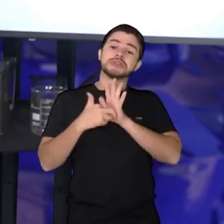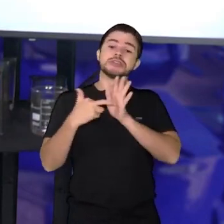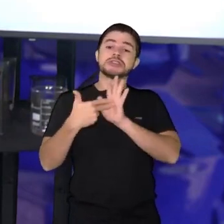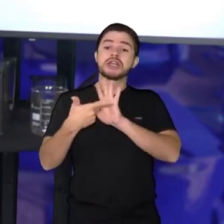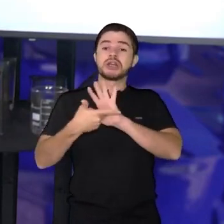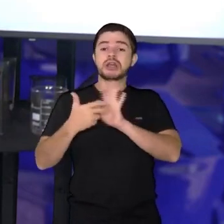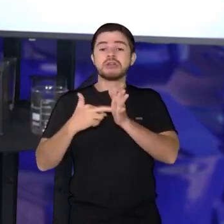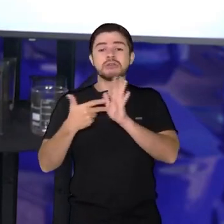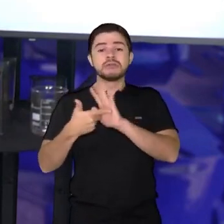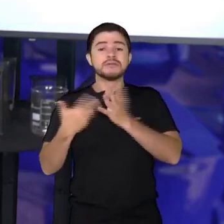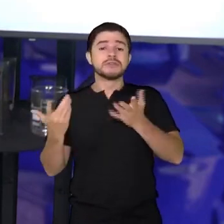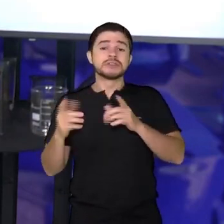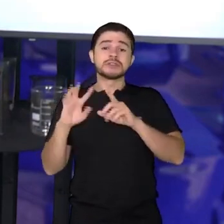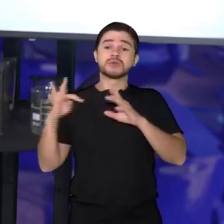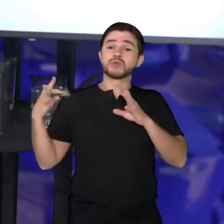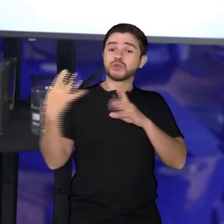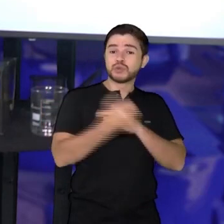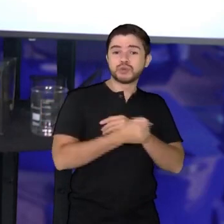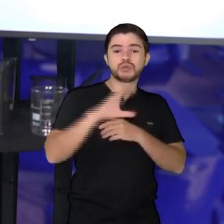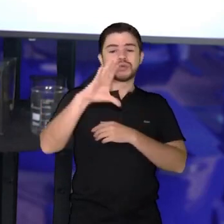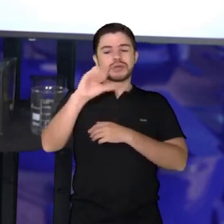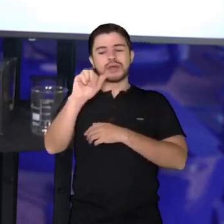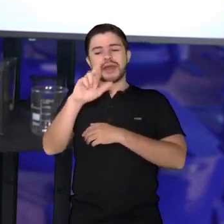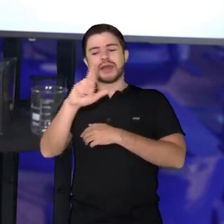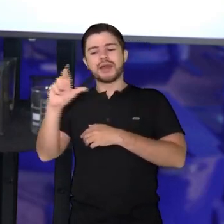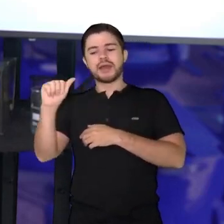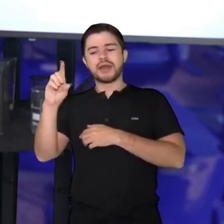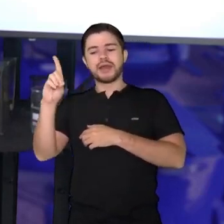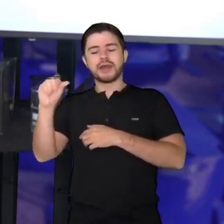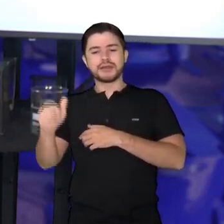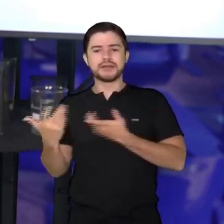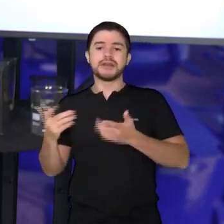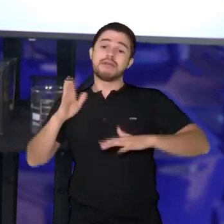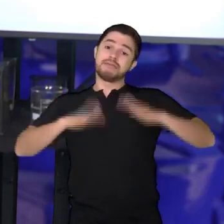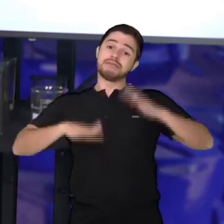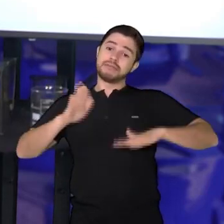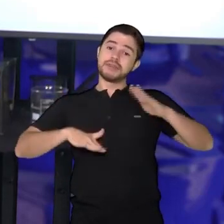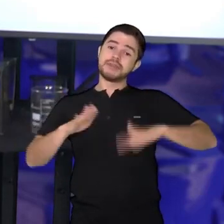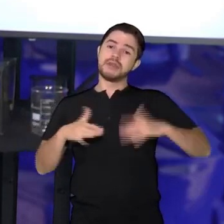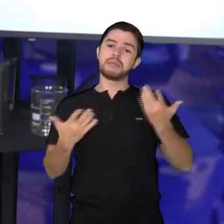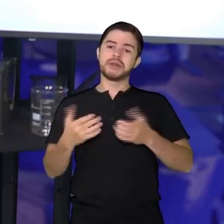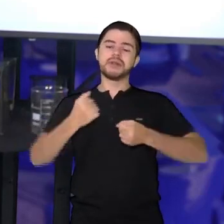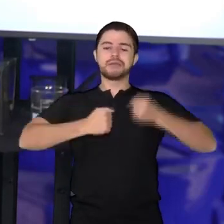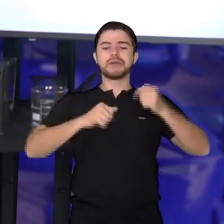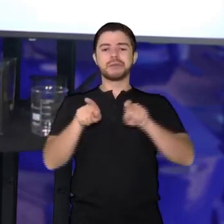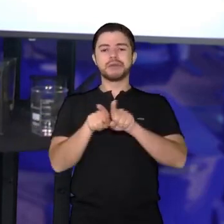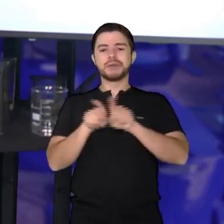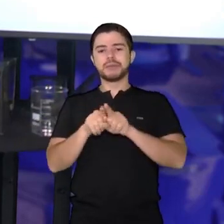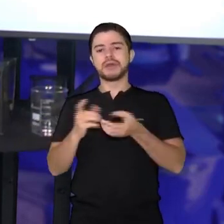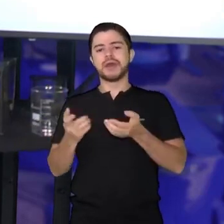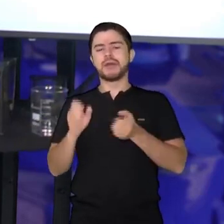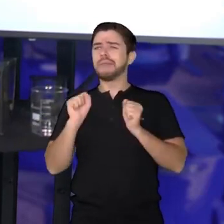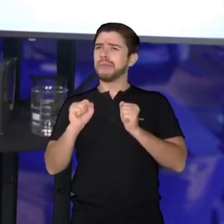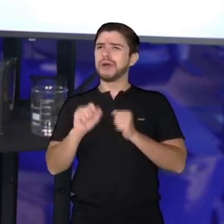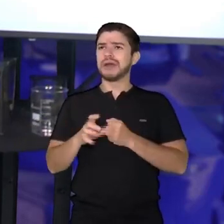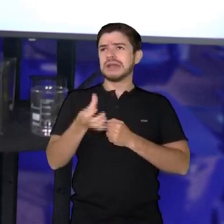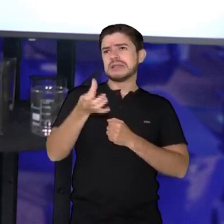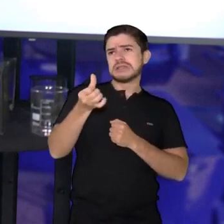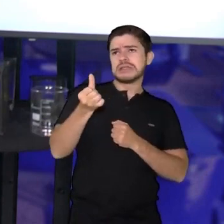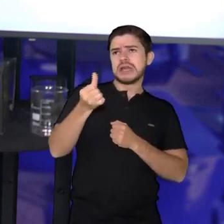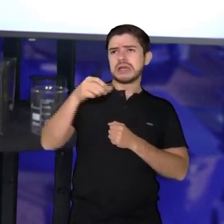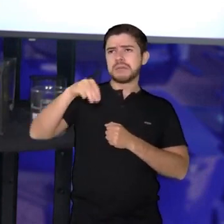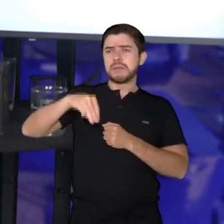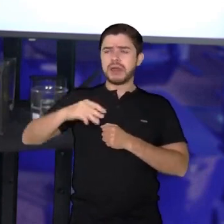uma carrada, né, o preenchimento total. Porém, dependendo da carroceria, a carrada pode ter 6 metros cúbicos, 4